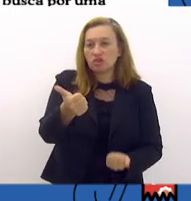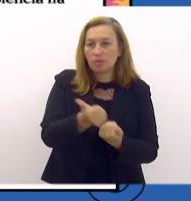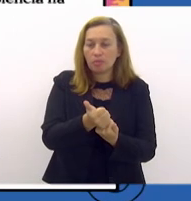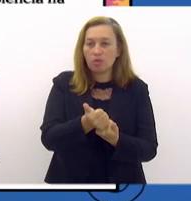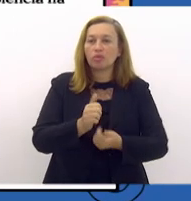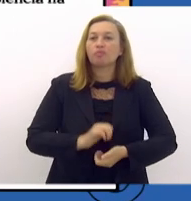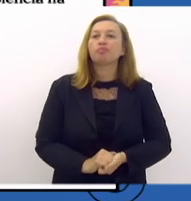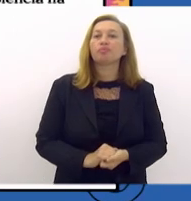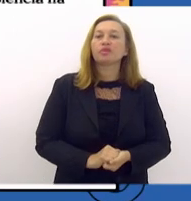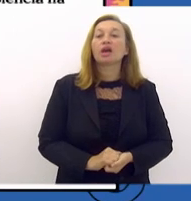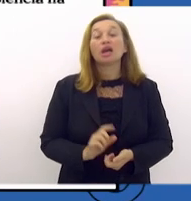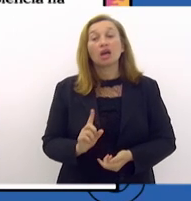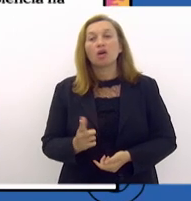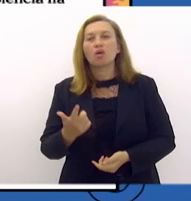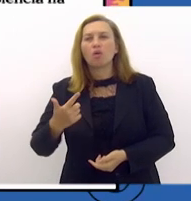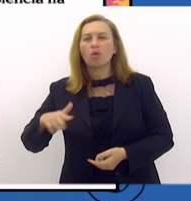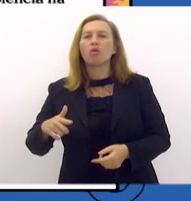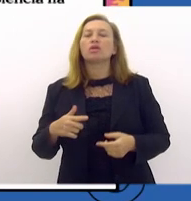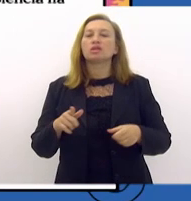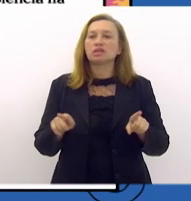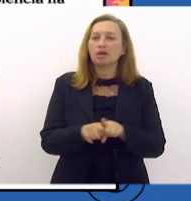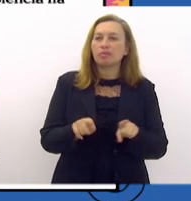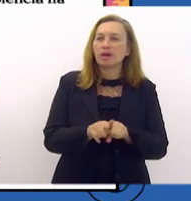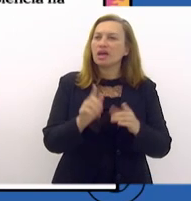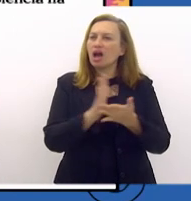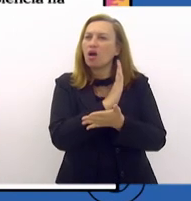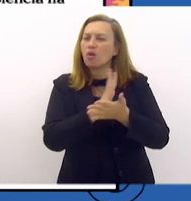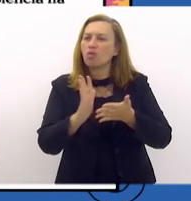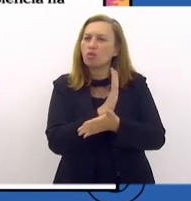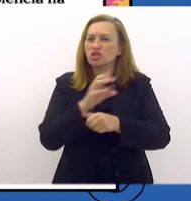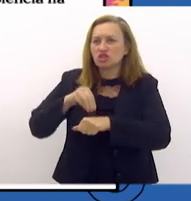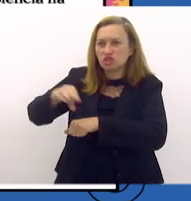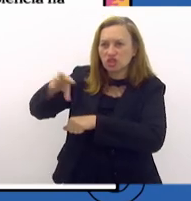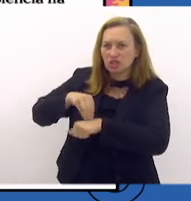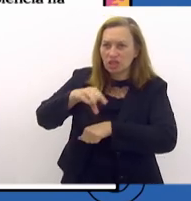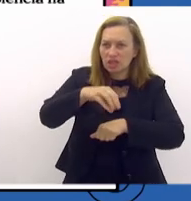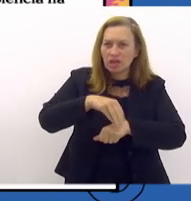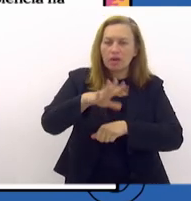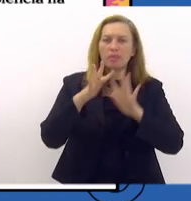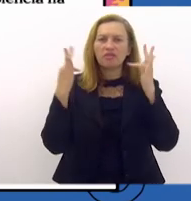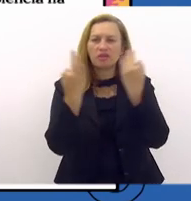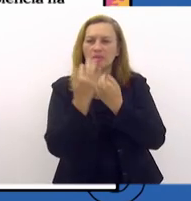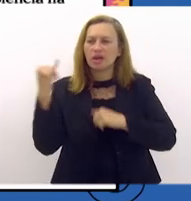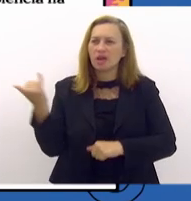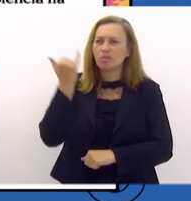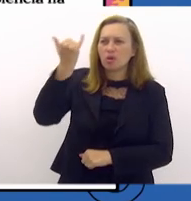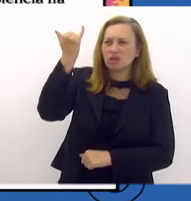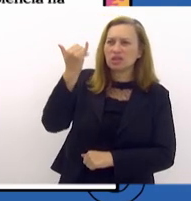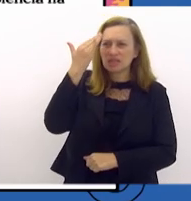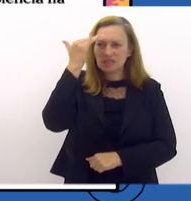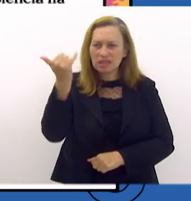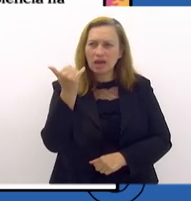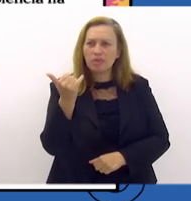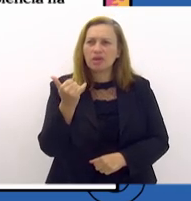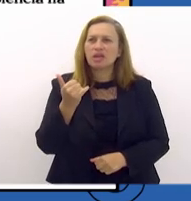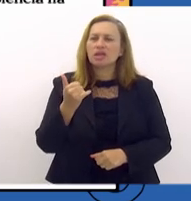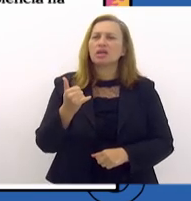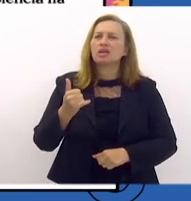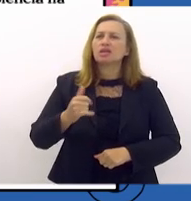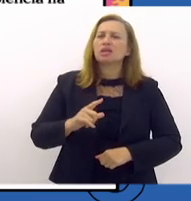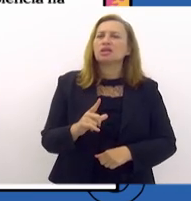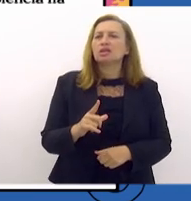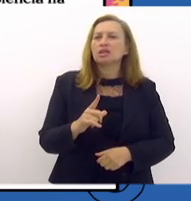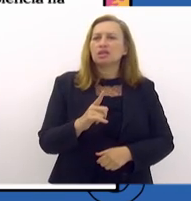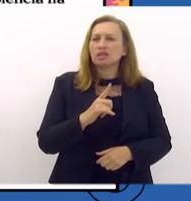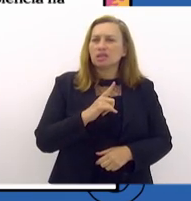pares. E aí eu trago também algumas dicas para as famílias. Isso é super importante. A gente sabe que a gente ainda tem um estigma